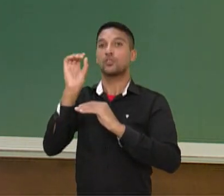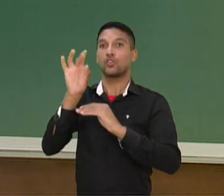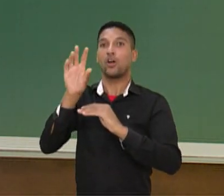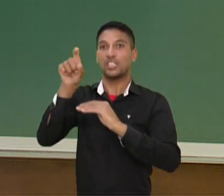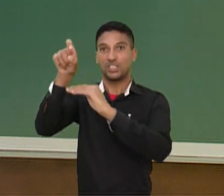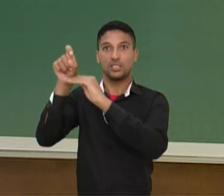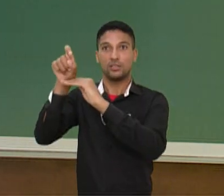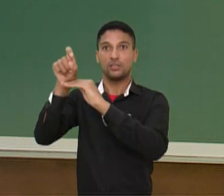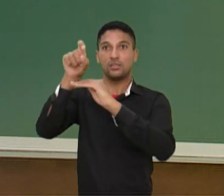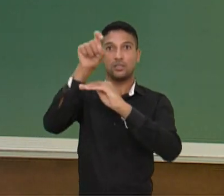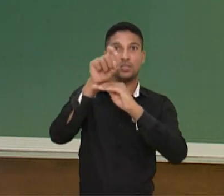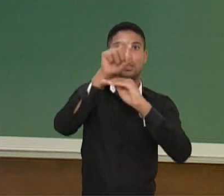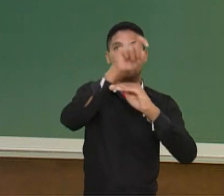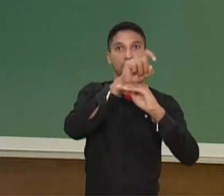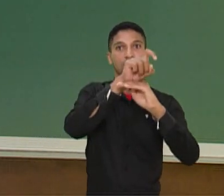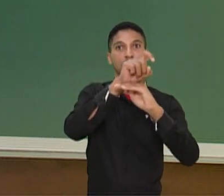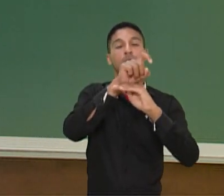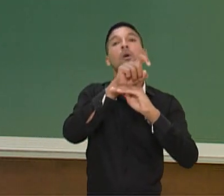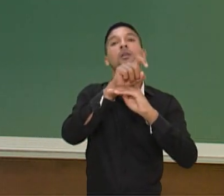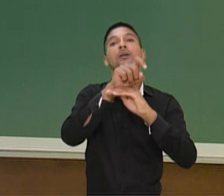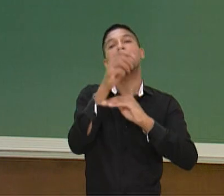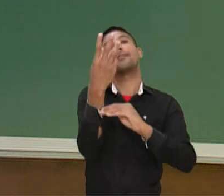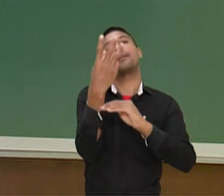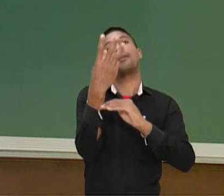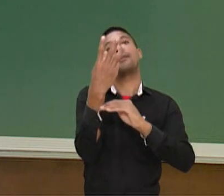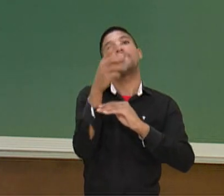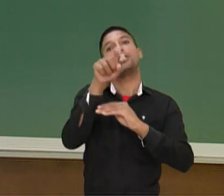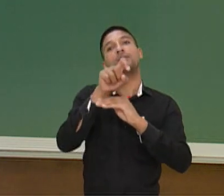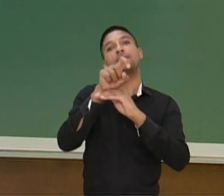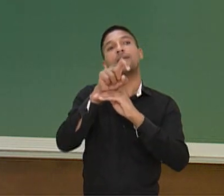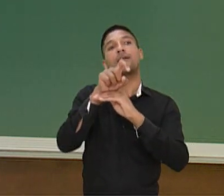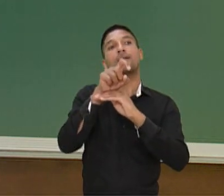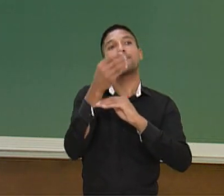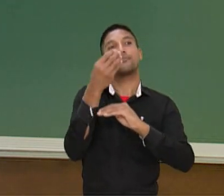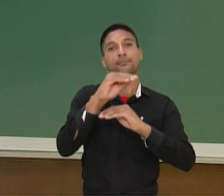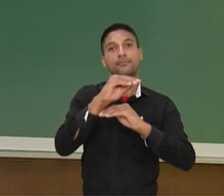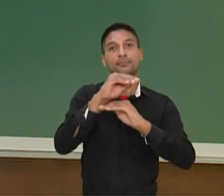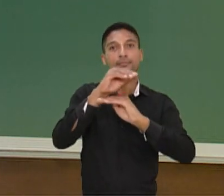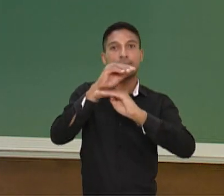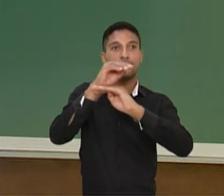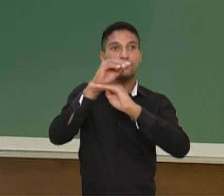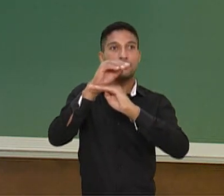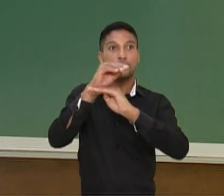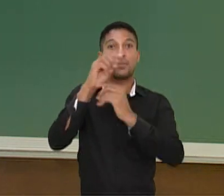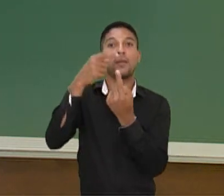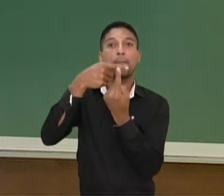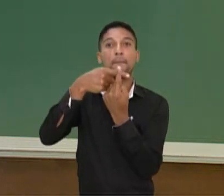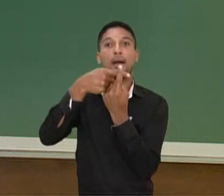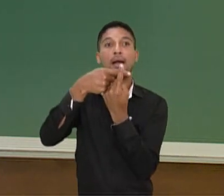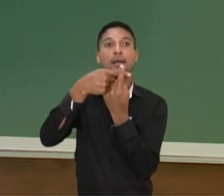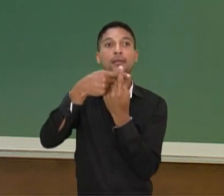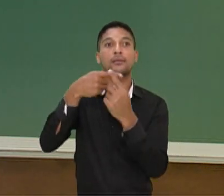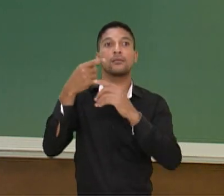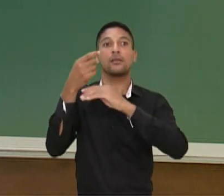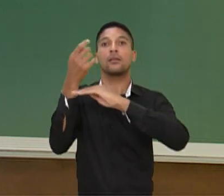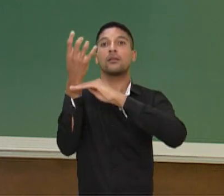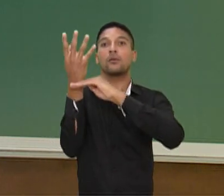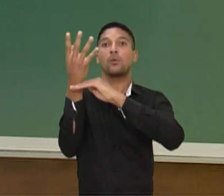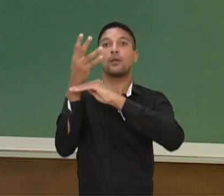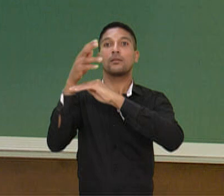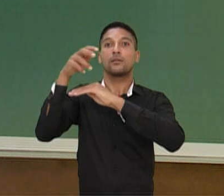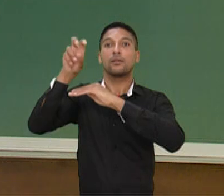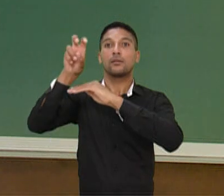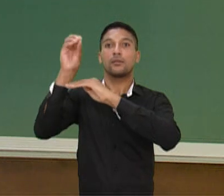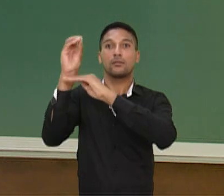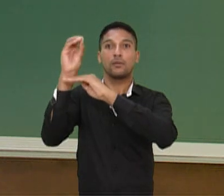quantos X escrito ali? 3, né? Então, 3x. Mais 450.